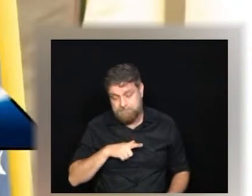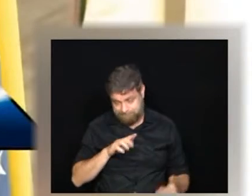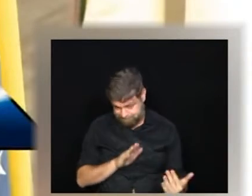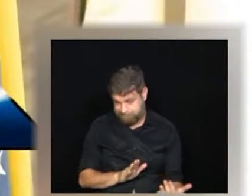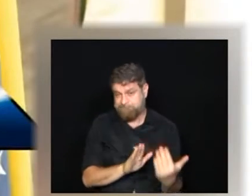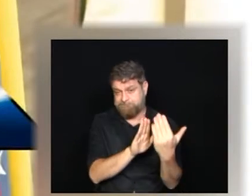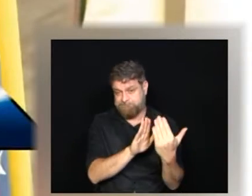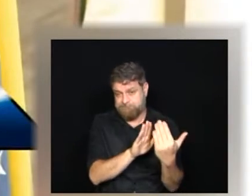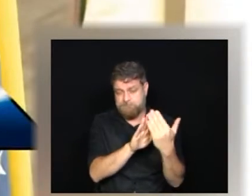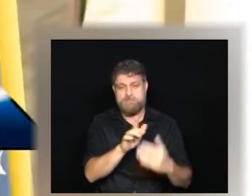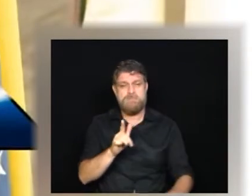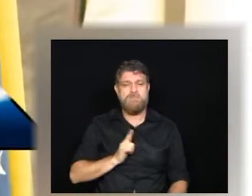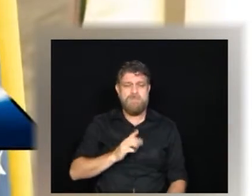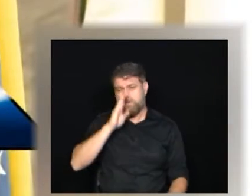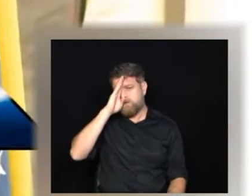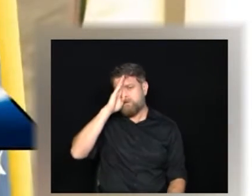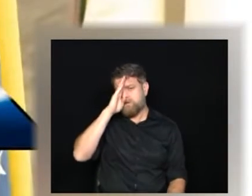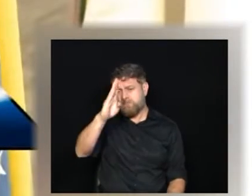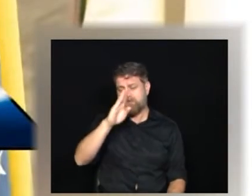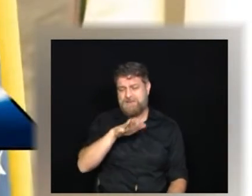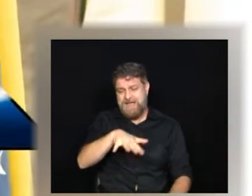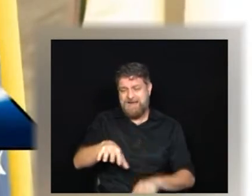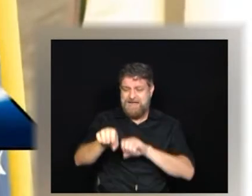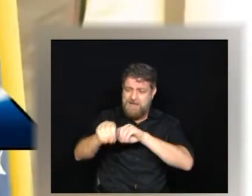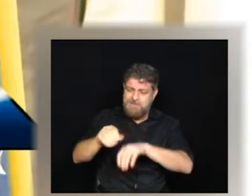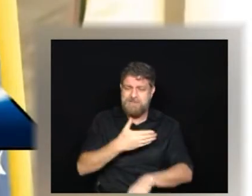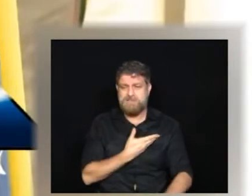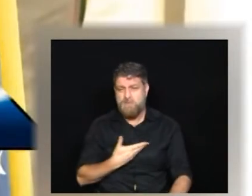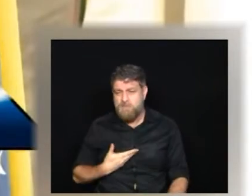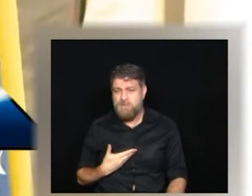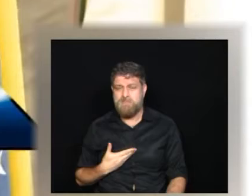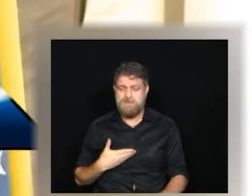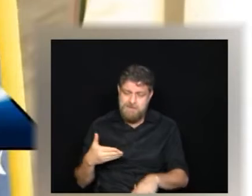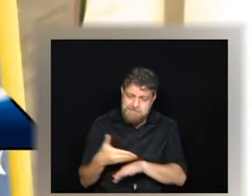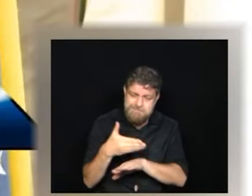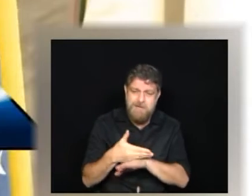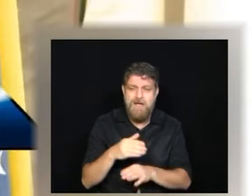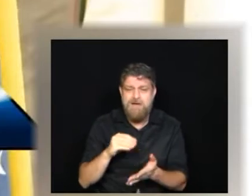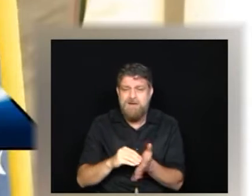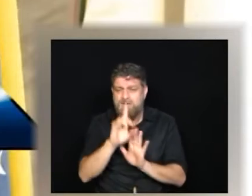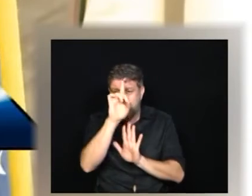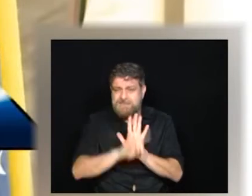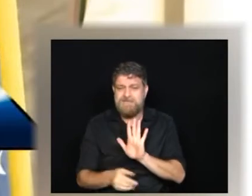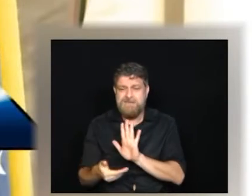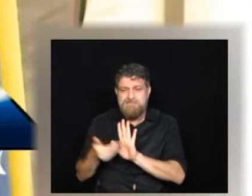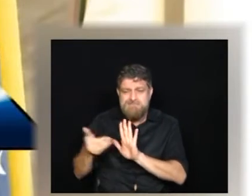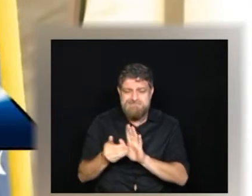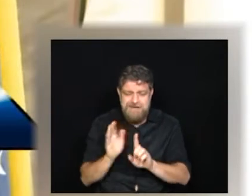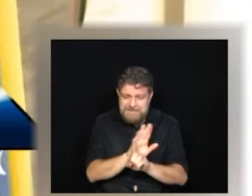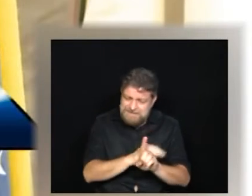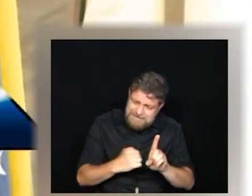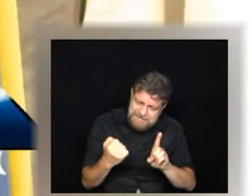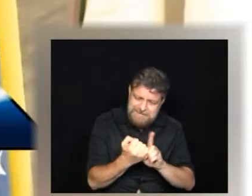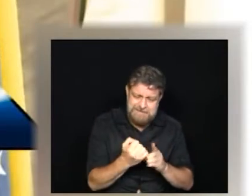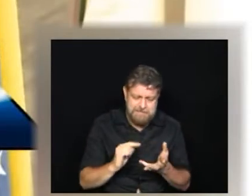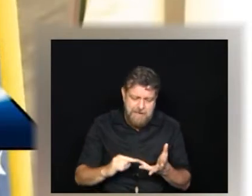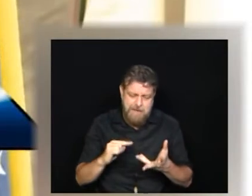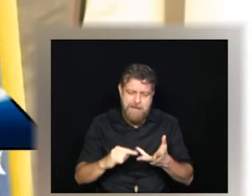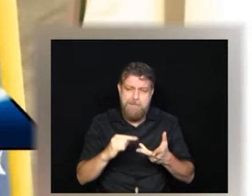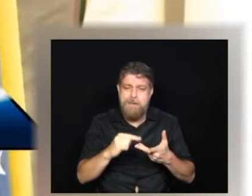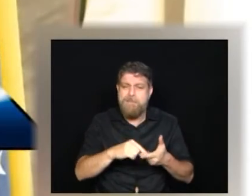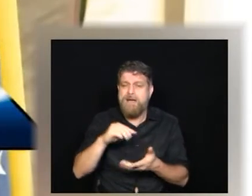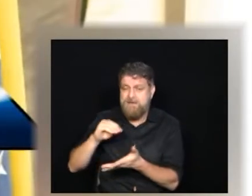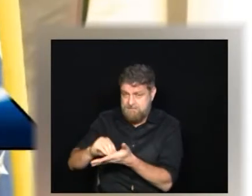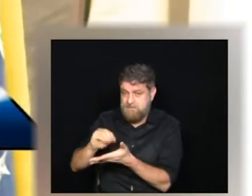enfrenta, principalmente na pauta da educação pública, né, acesso, a falta de direito na assistência, educação, enfim. E aí